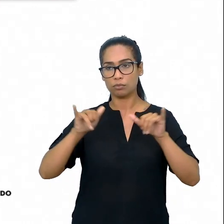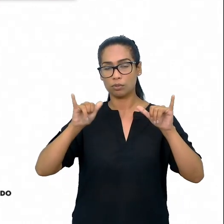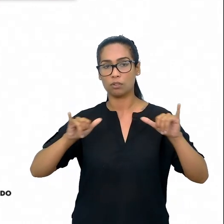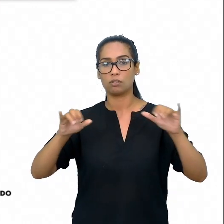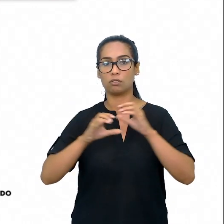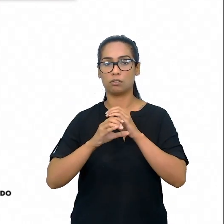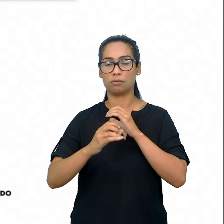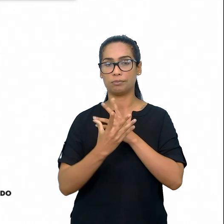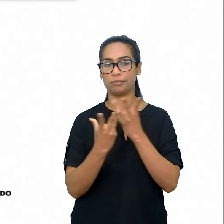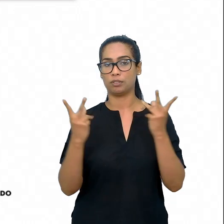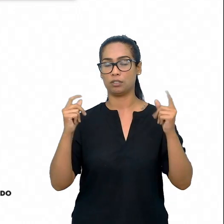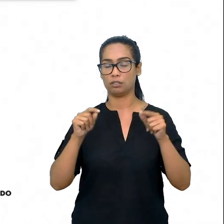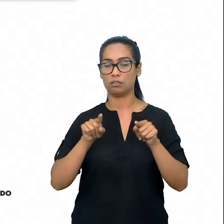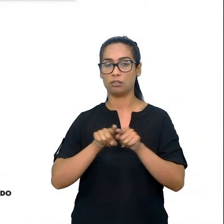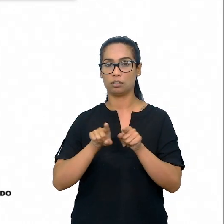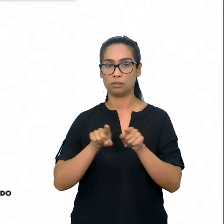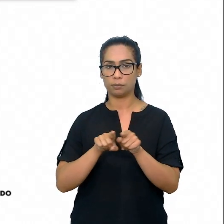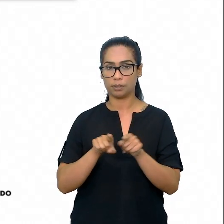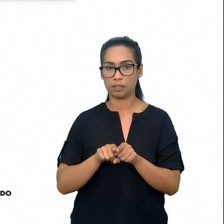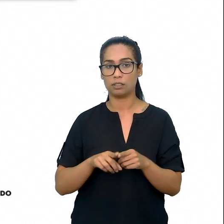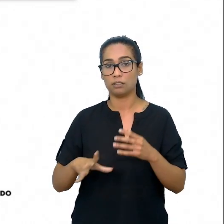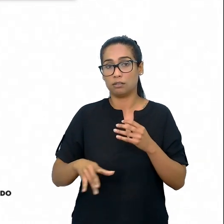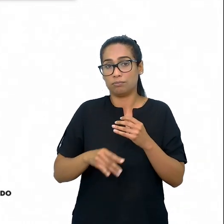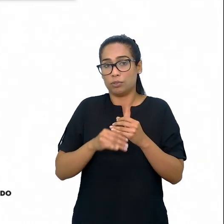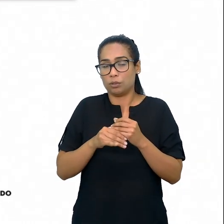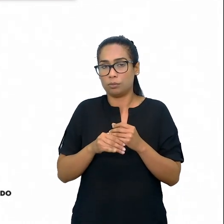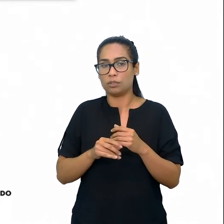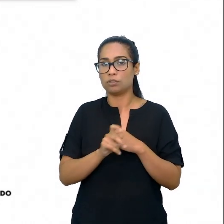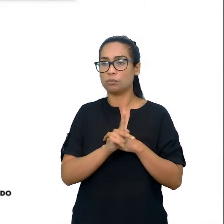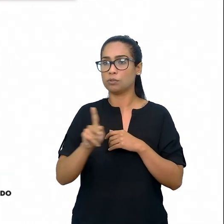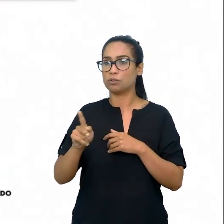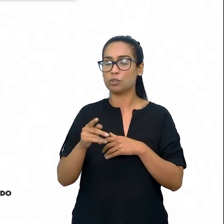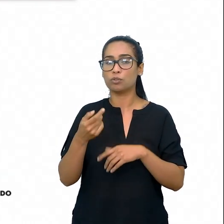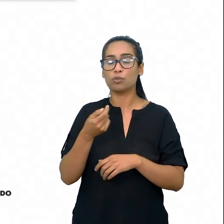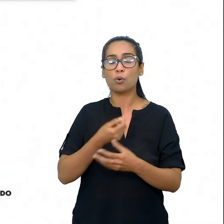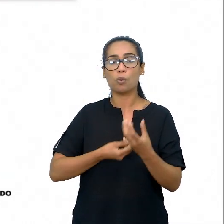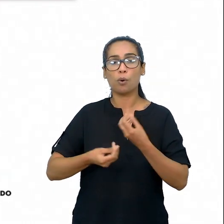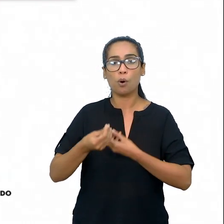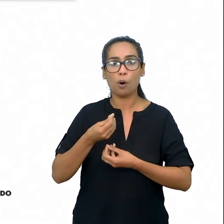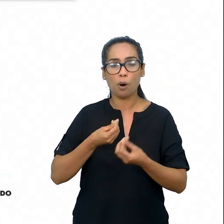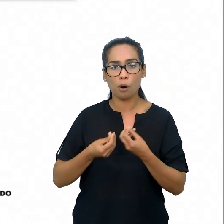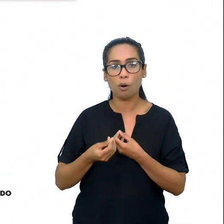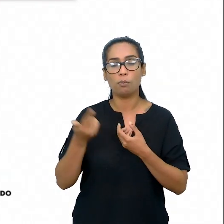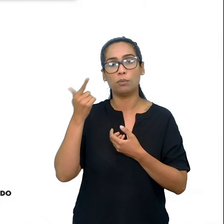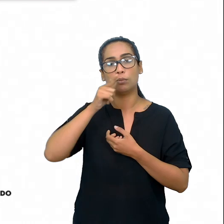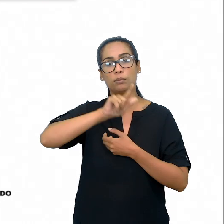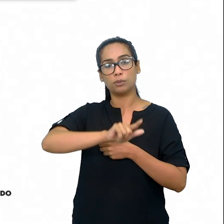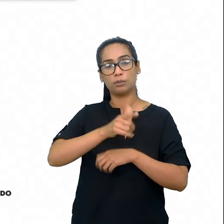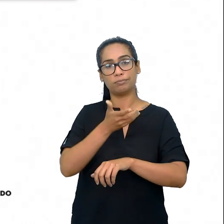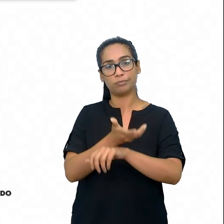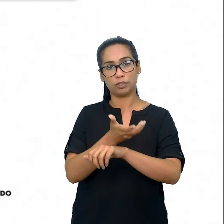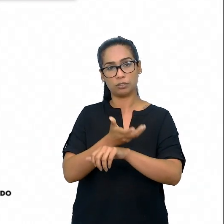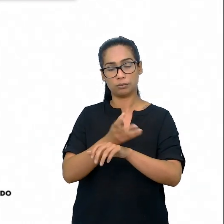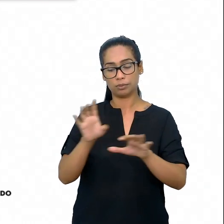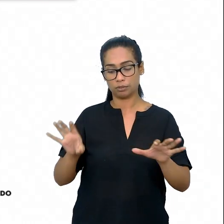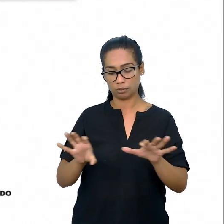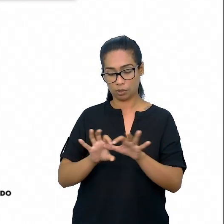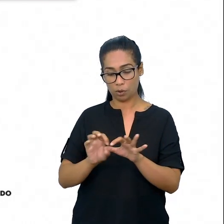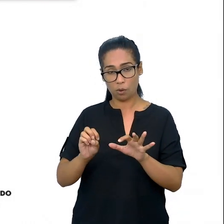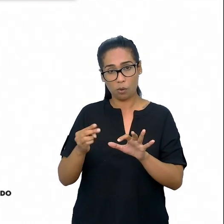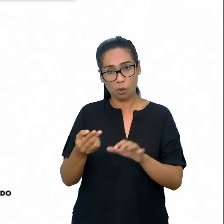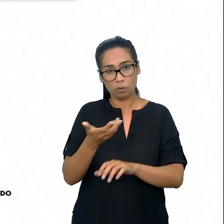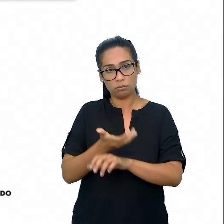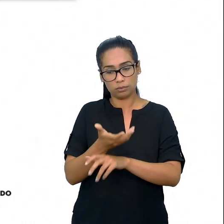as concepções dos professores sobre interdisciplinaridade e mostrando, né, que 100% desses